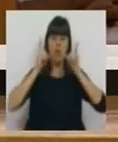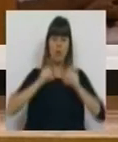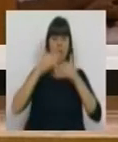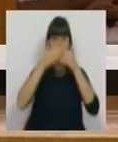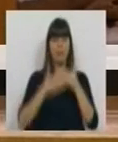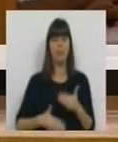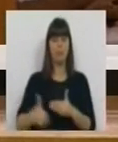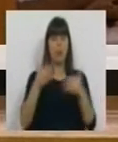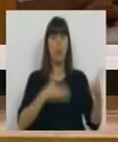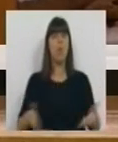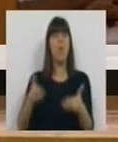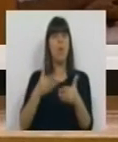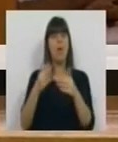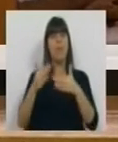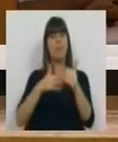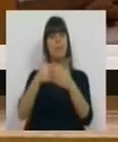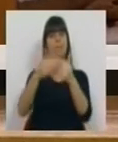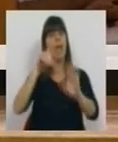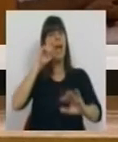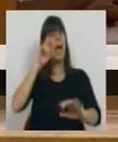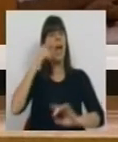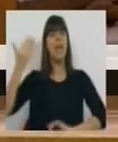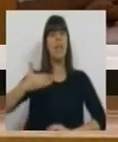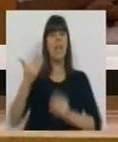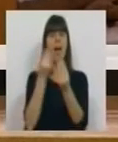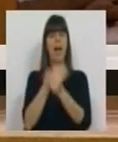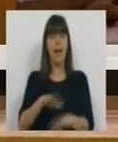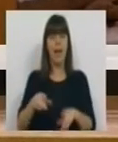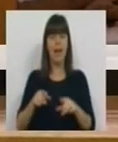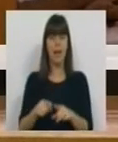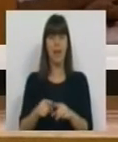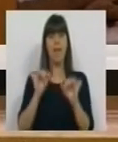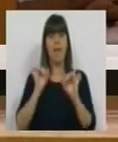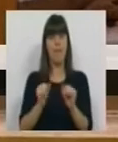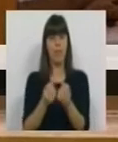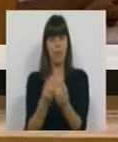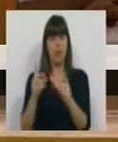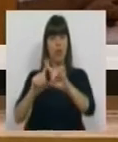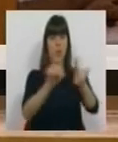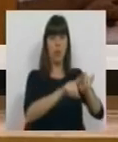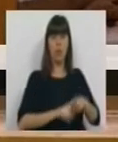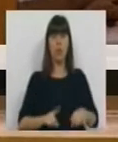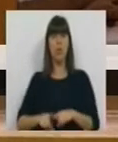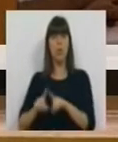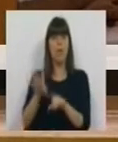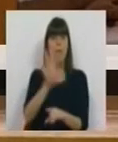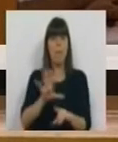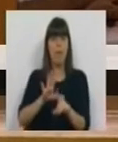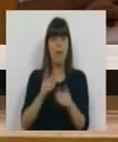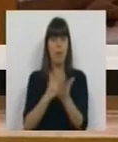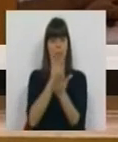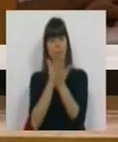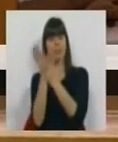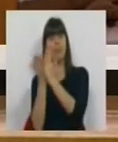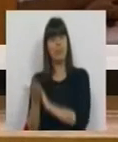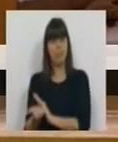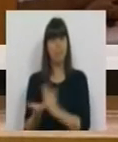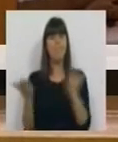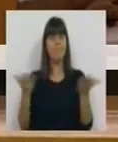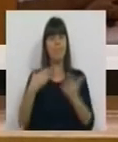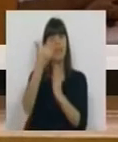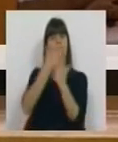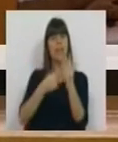início o caminho de construção e garantia dos direitos das crianças nas suas múltiplas dimensões e de forma transversal.